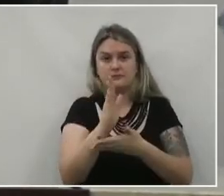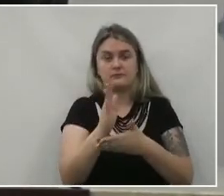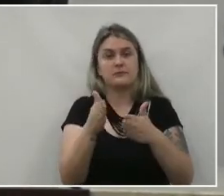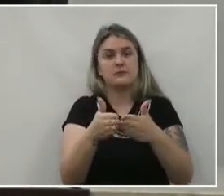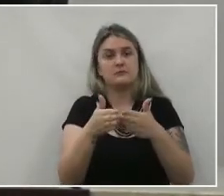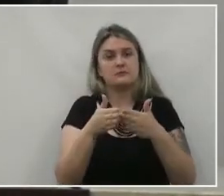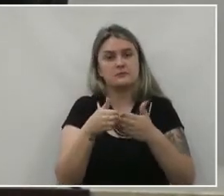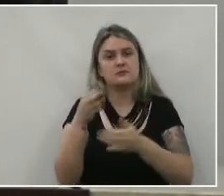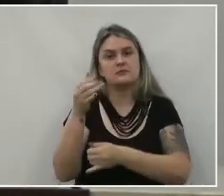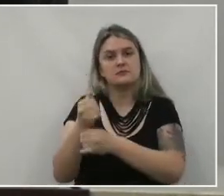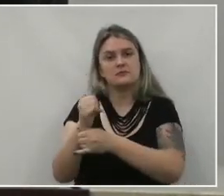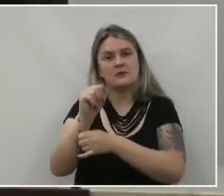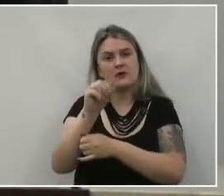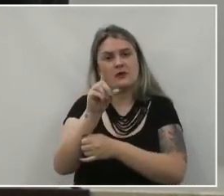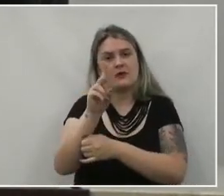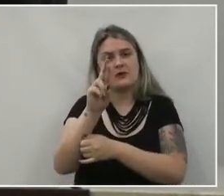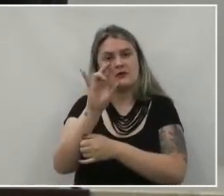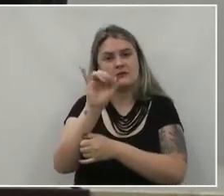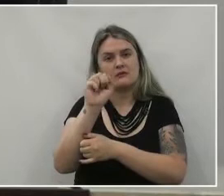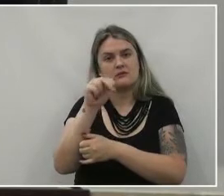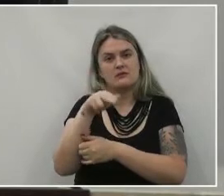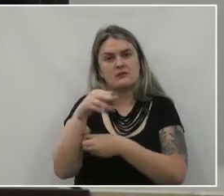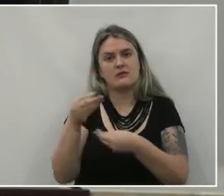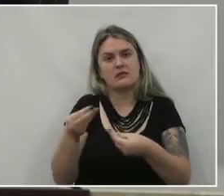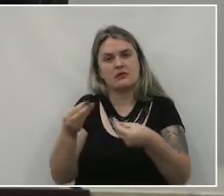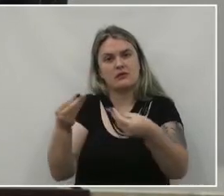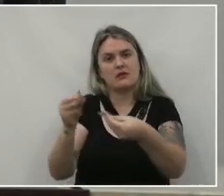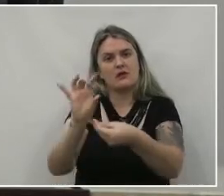Solicito ao senhor Adrian que apanha as assinaturas